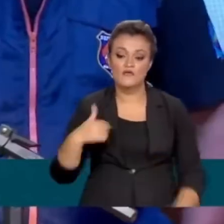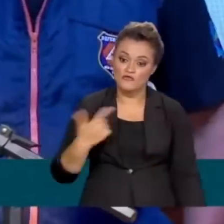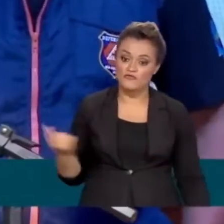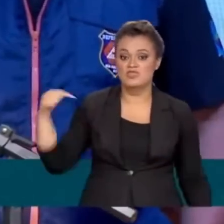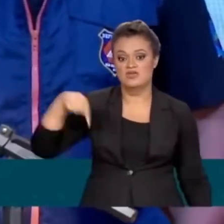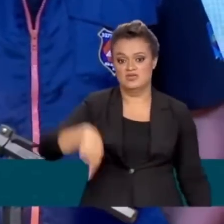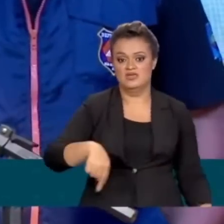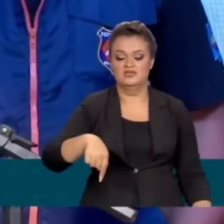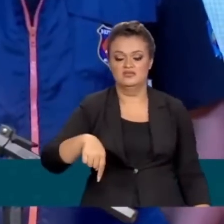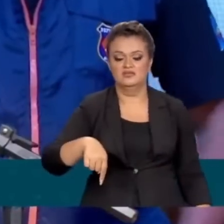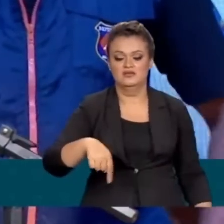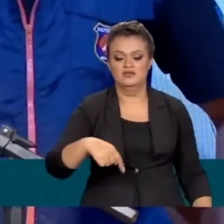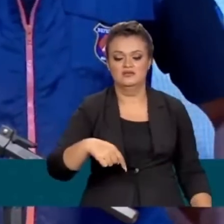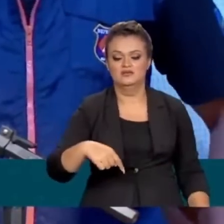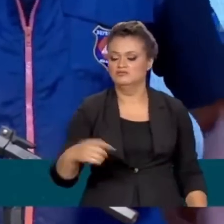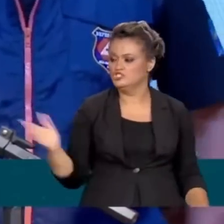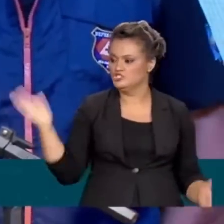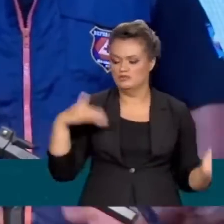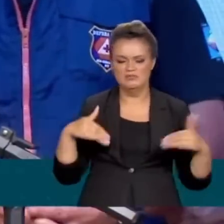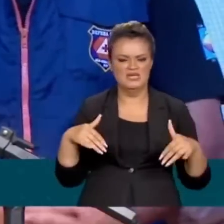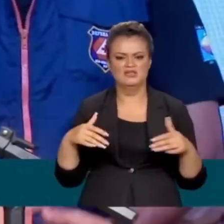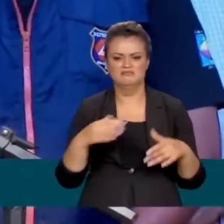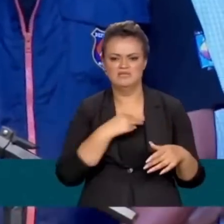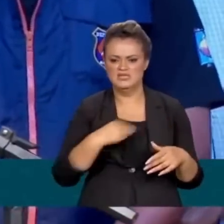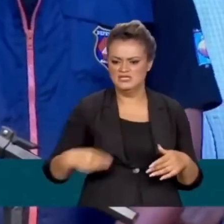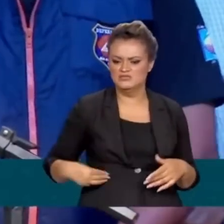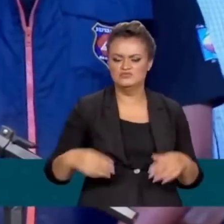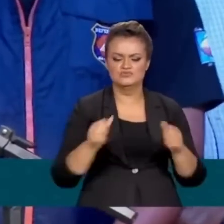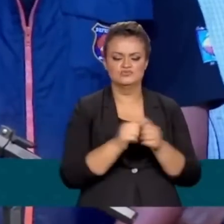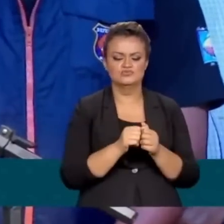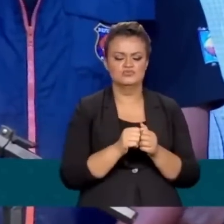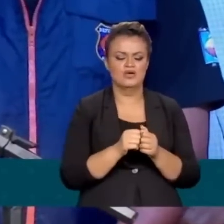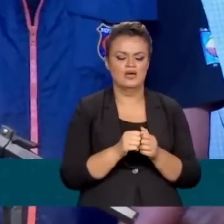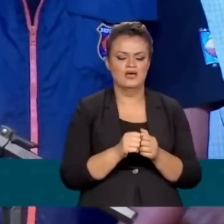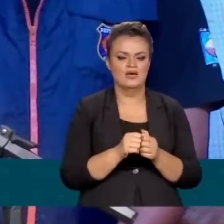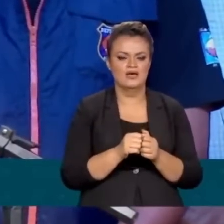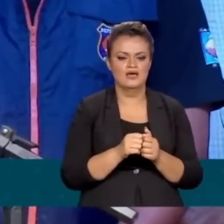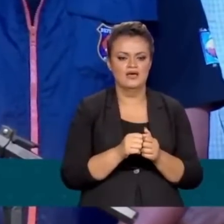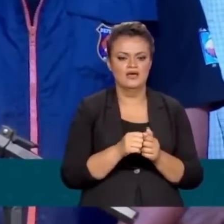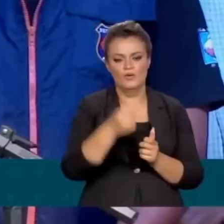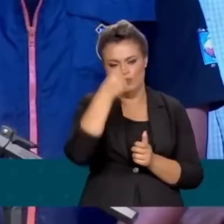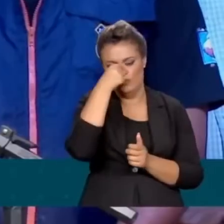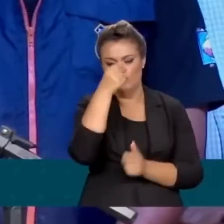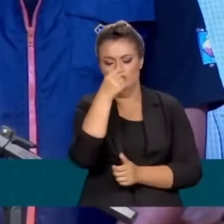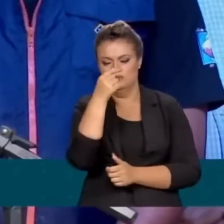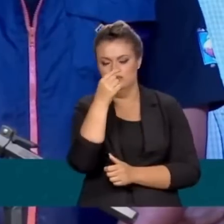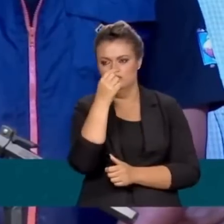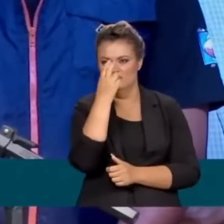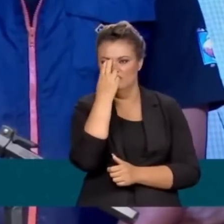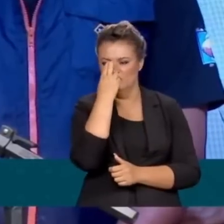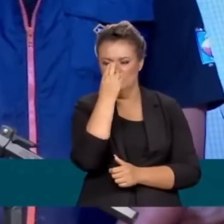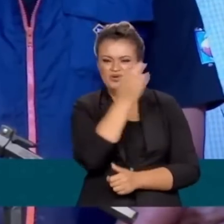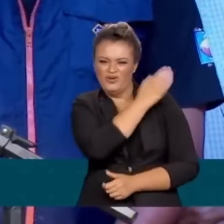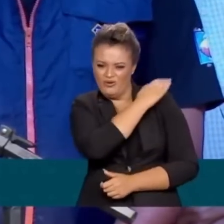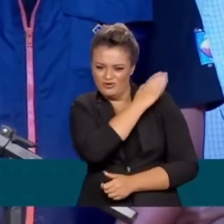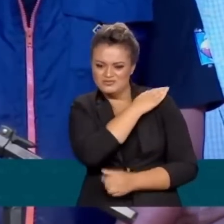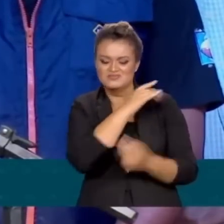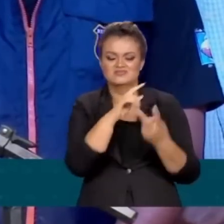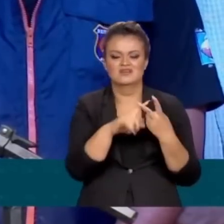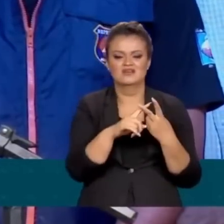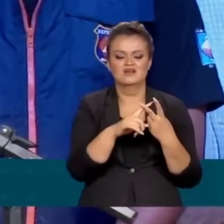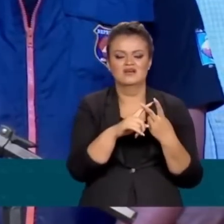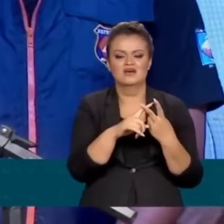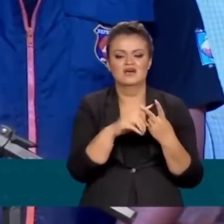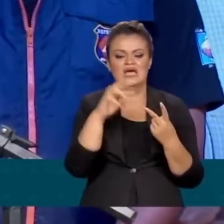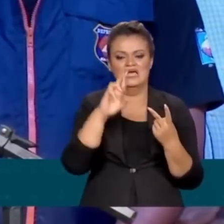trazer um conjunto de ministros aqui o Ricota que é o ministro chefe da casa civil o Renan filho que é o ministro do estado